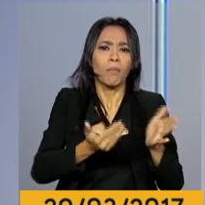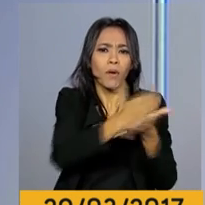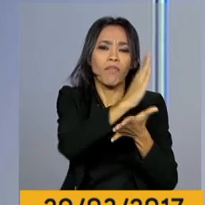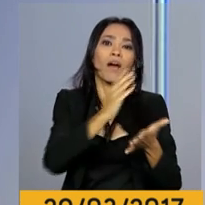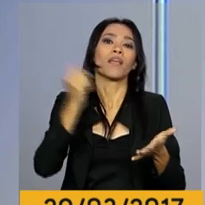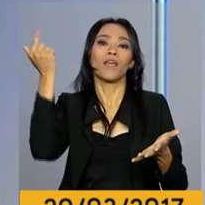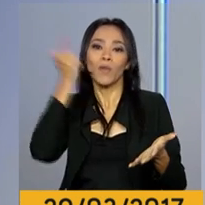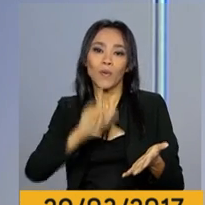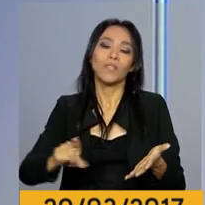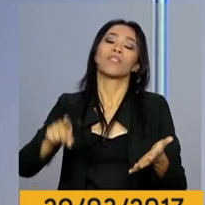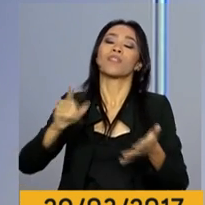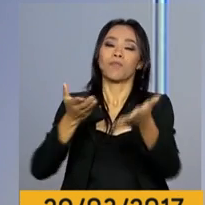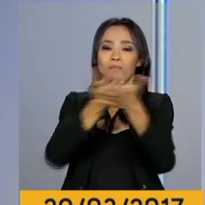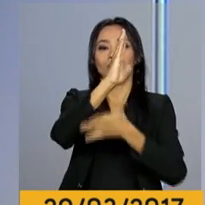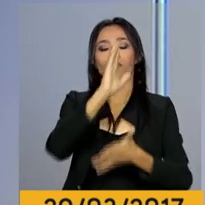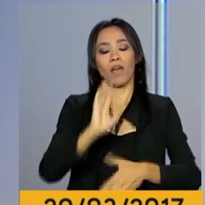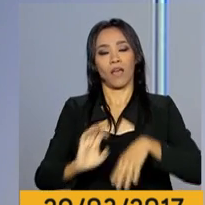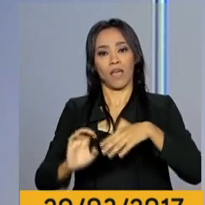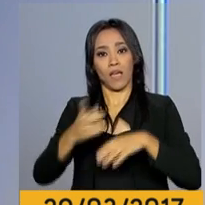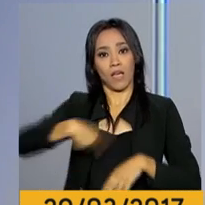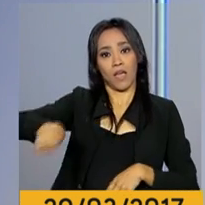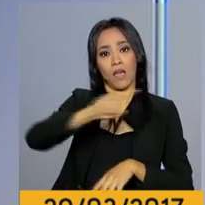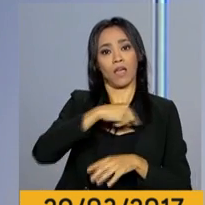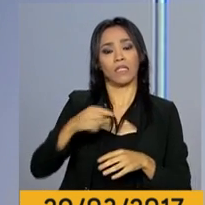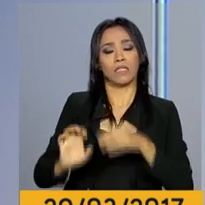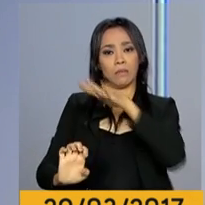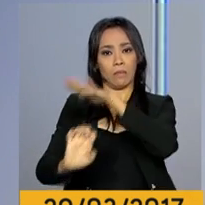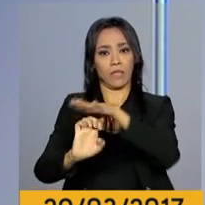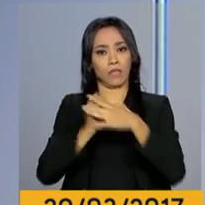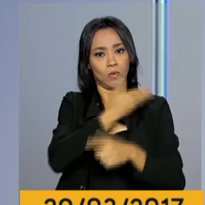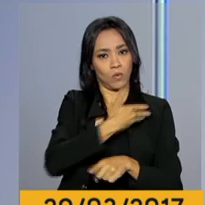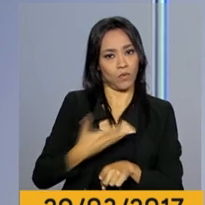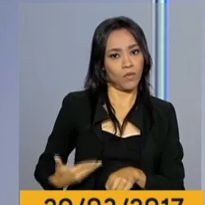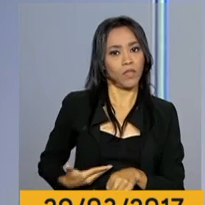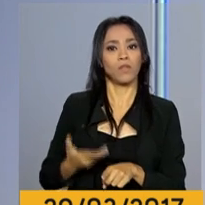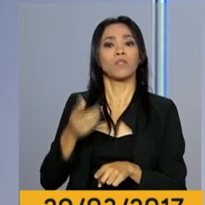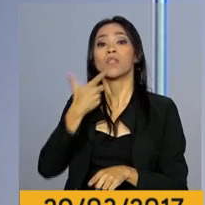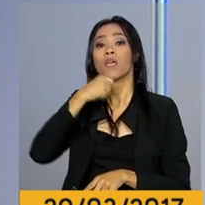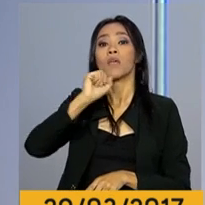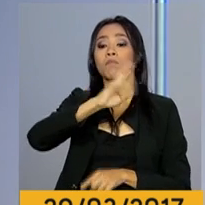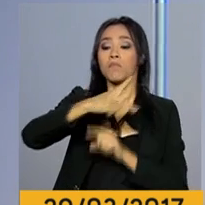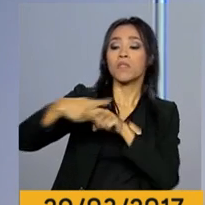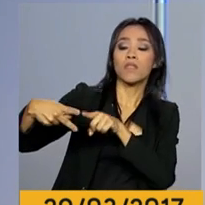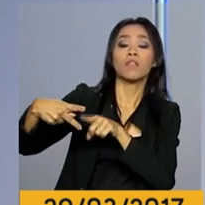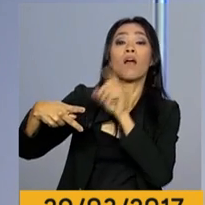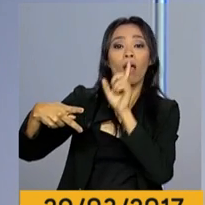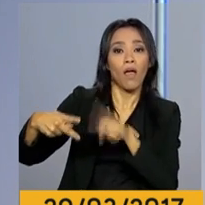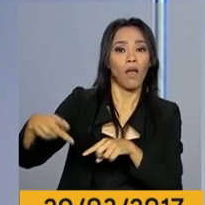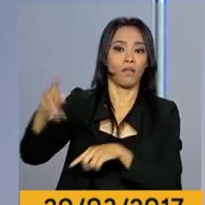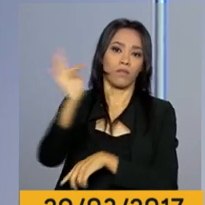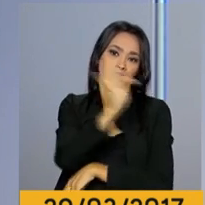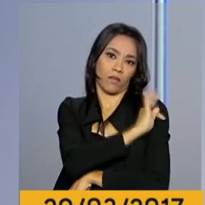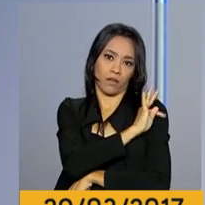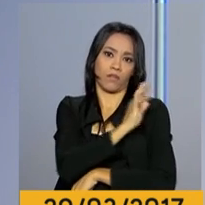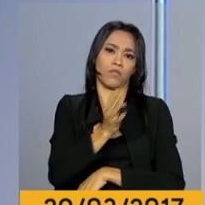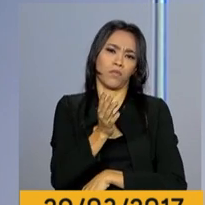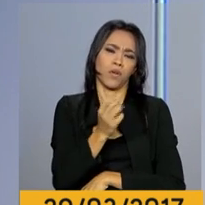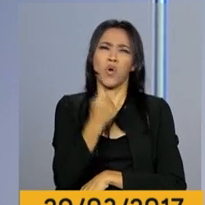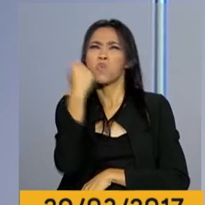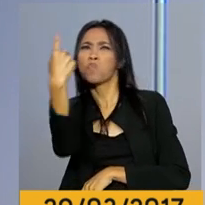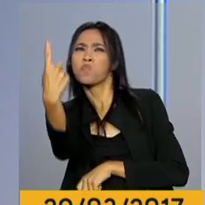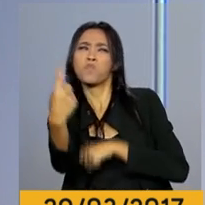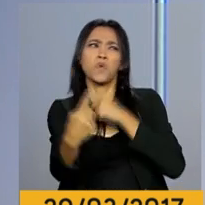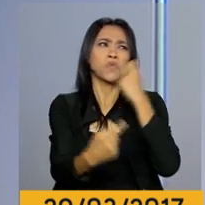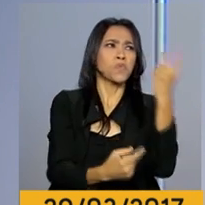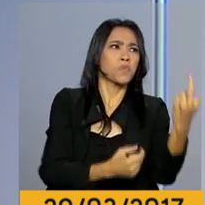por técnicos e legais podendo eventualmente haver uma outra indicação política mas